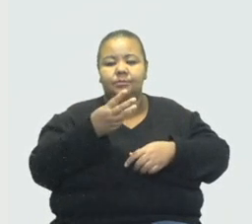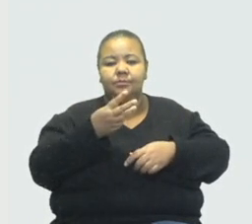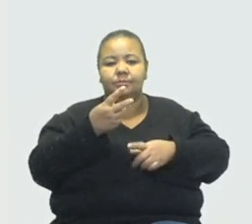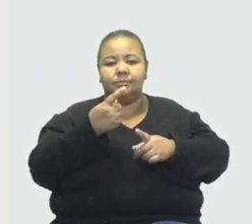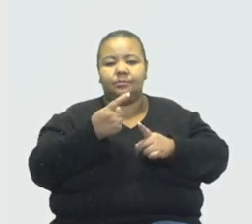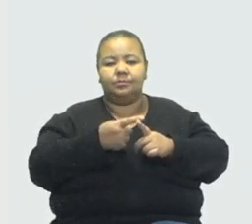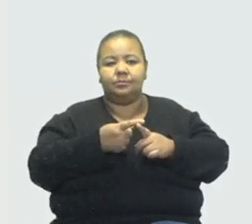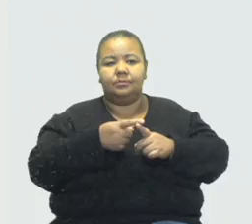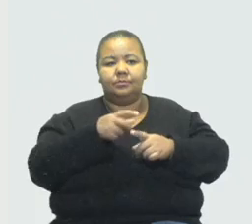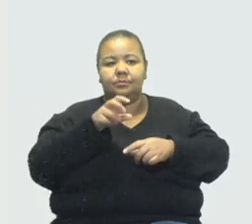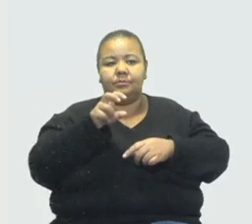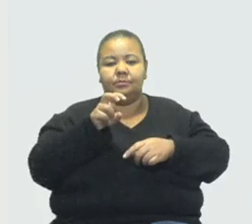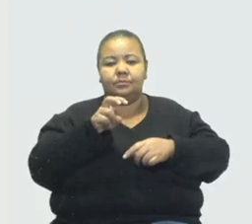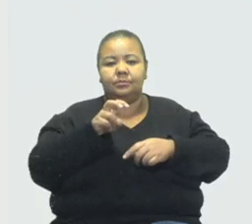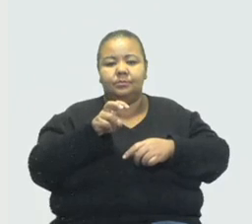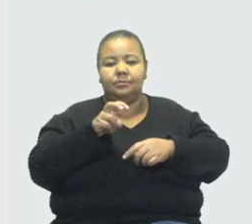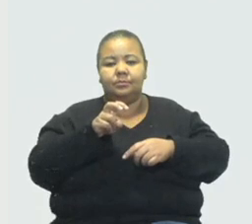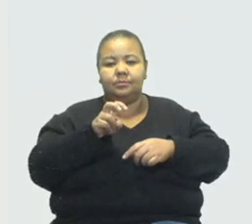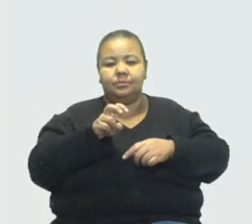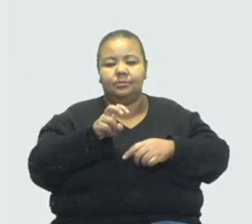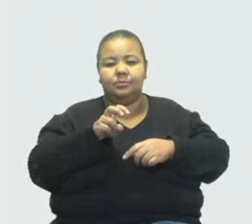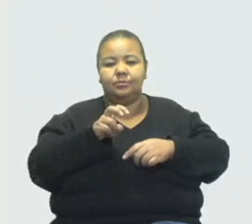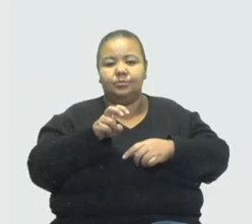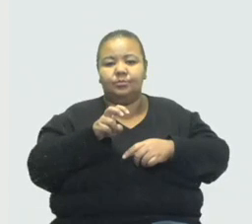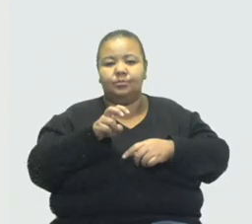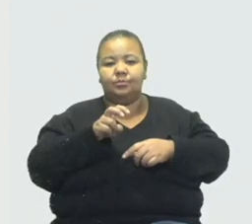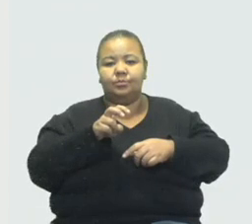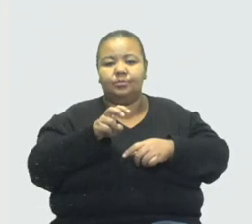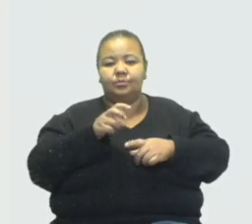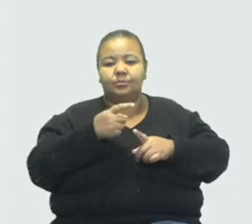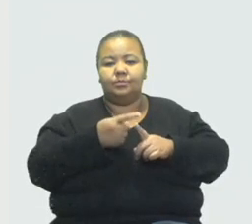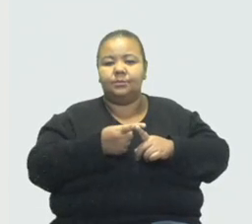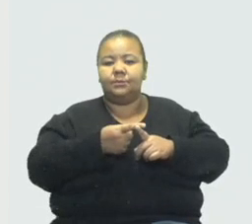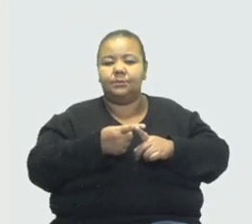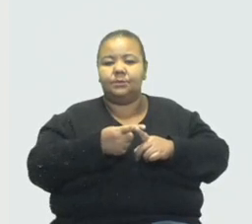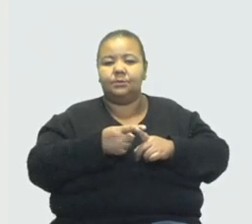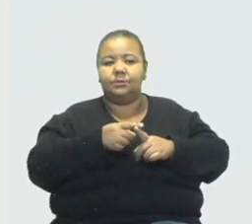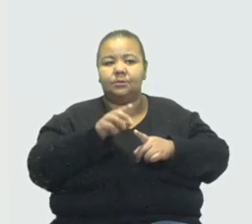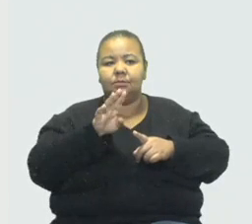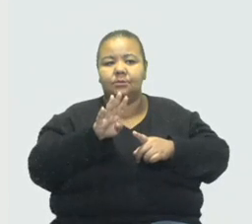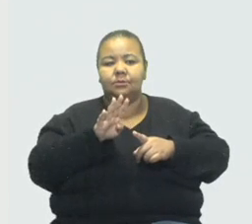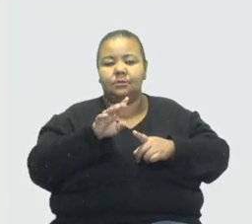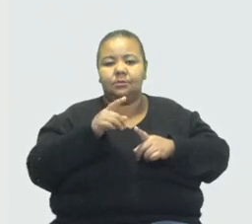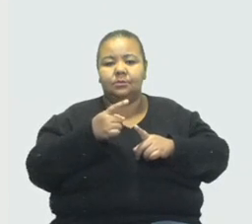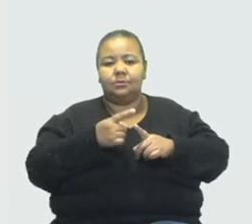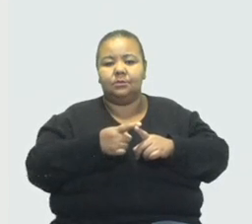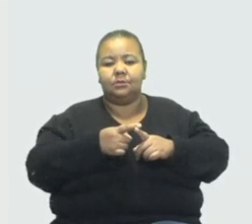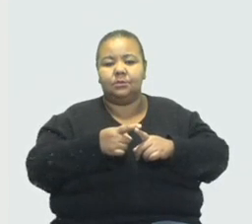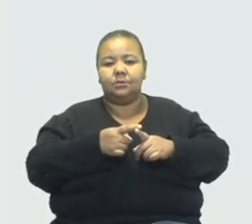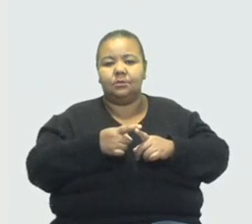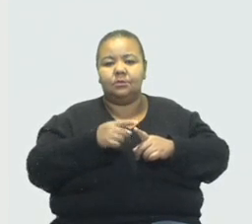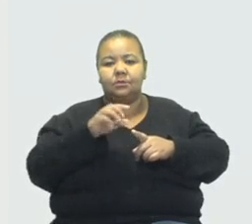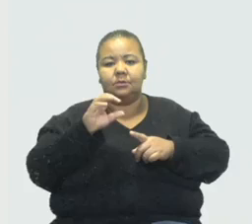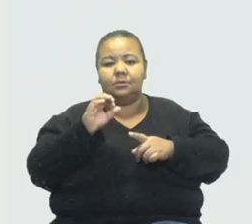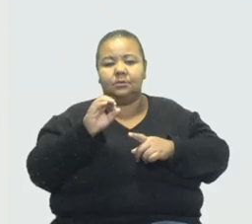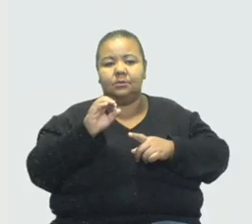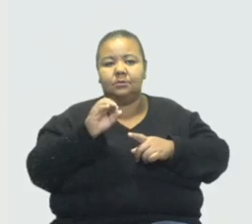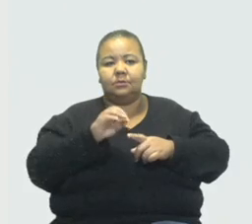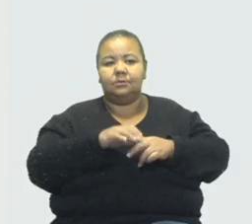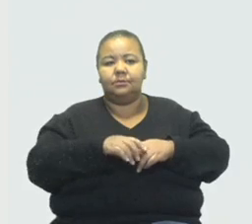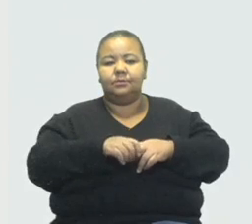3 vezes 5 mais 4 vezes